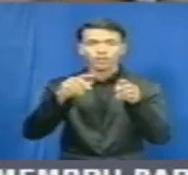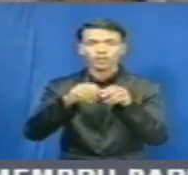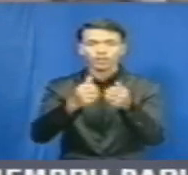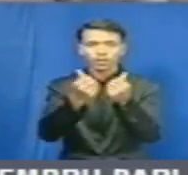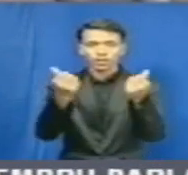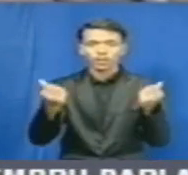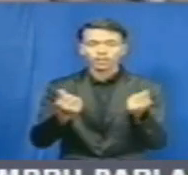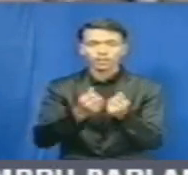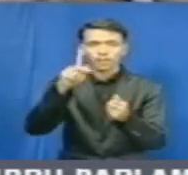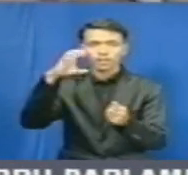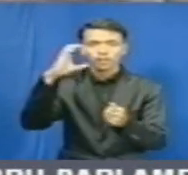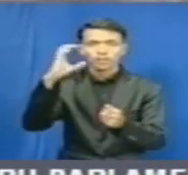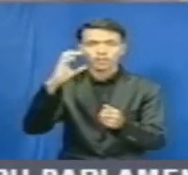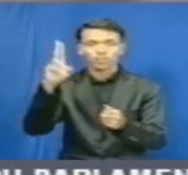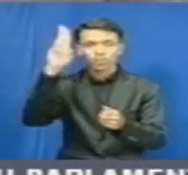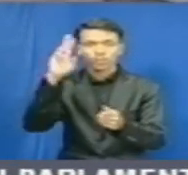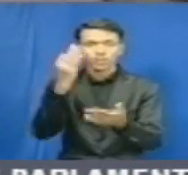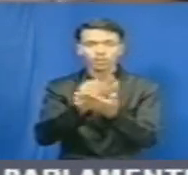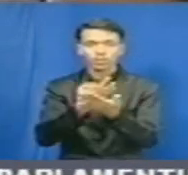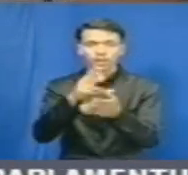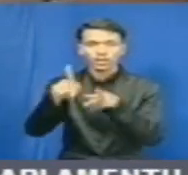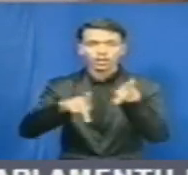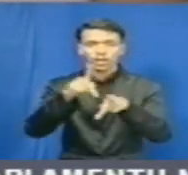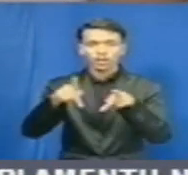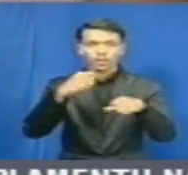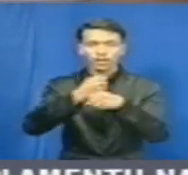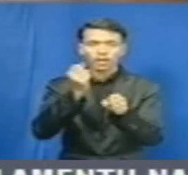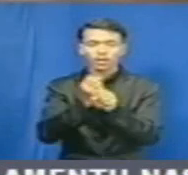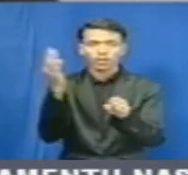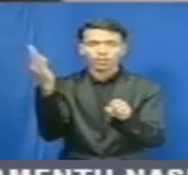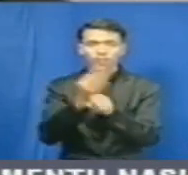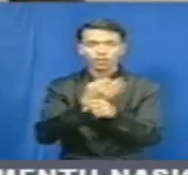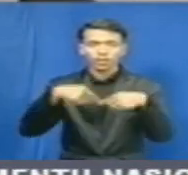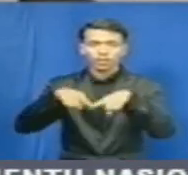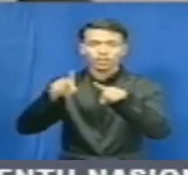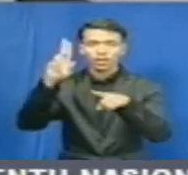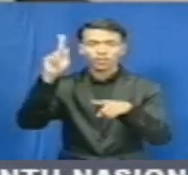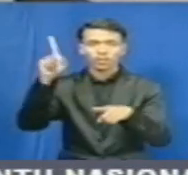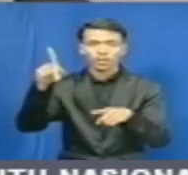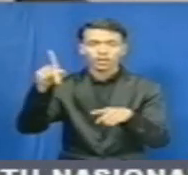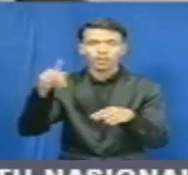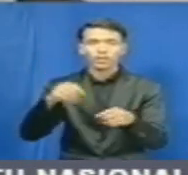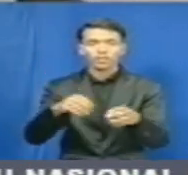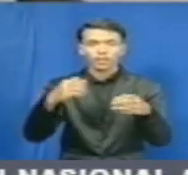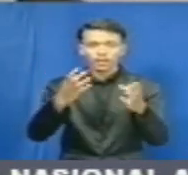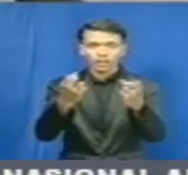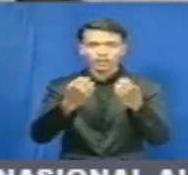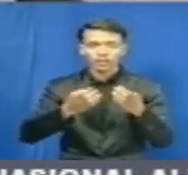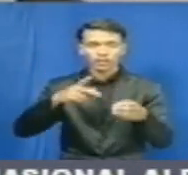hatete encatak, Chamer PC usa osan cliente cidadão nebe trata documento, ba Inglaterra, no Irlanda, ba interesse